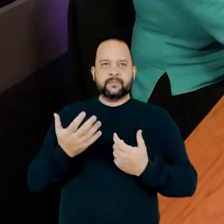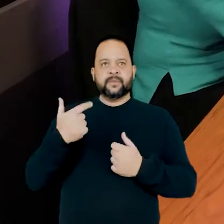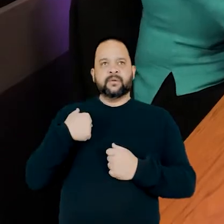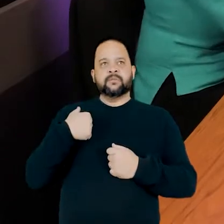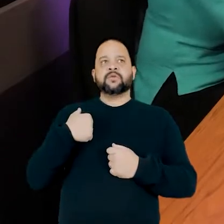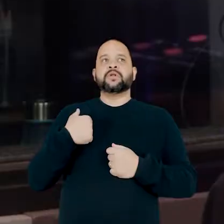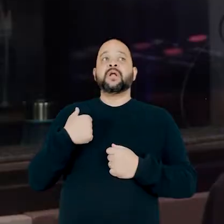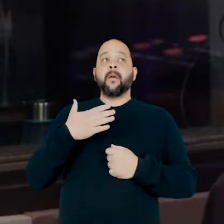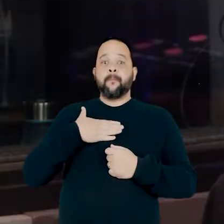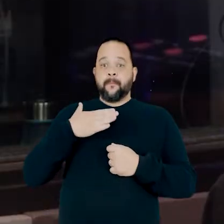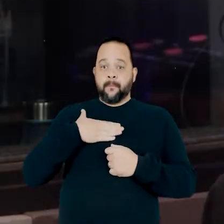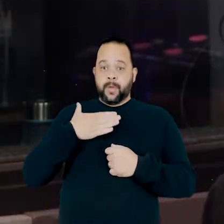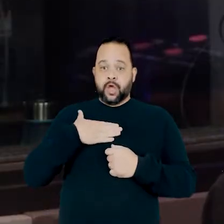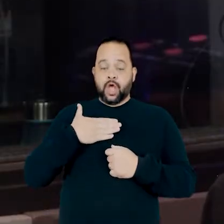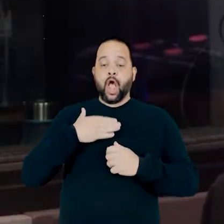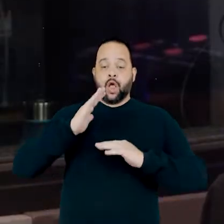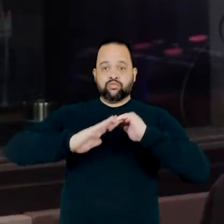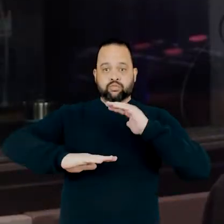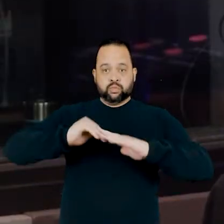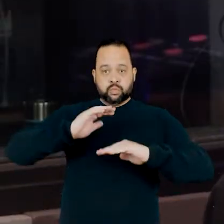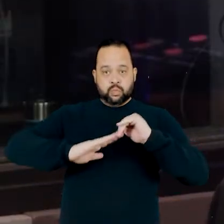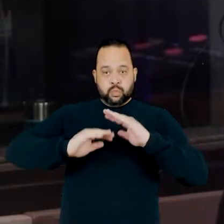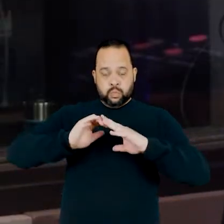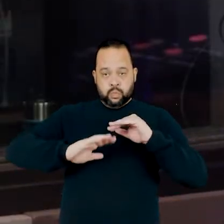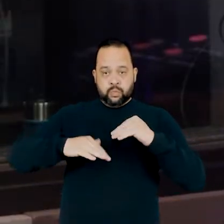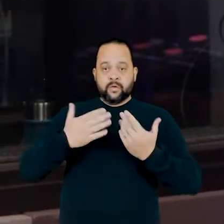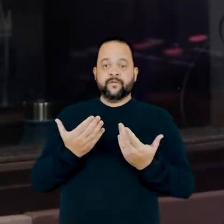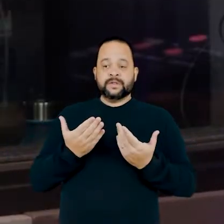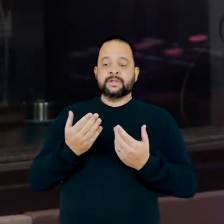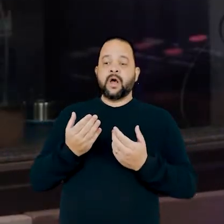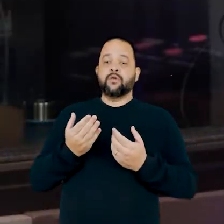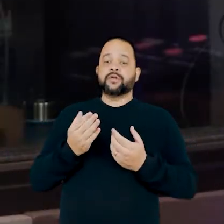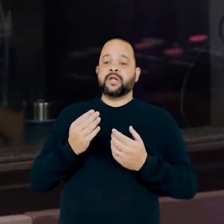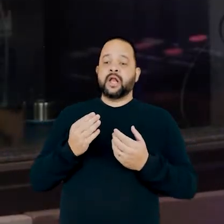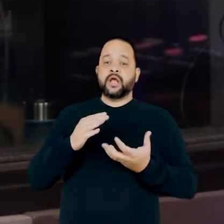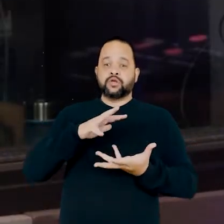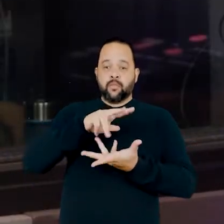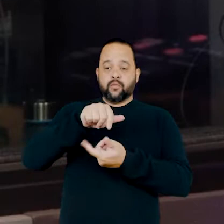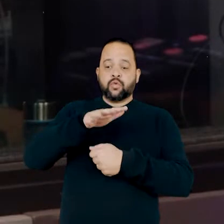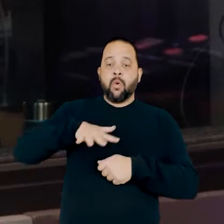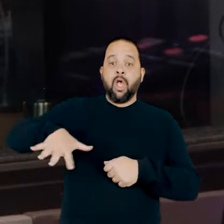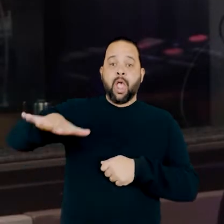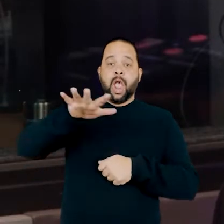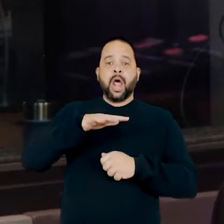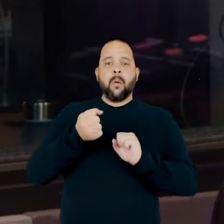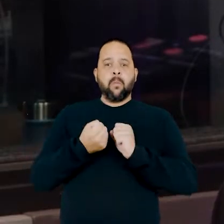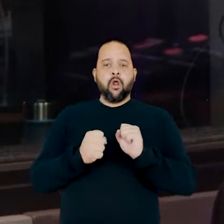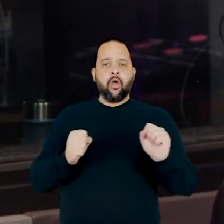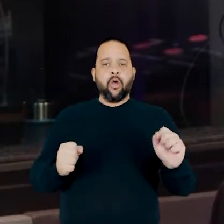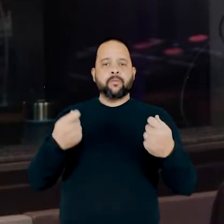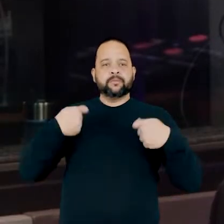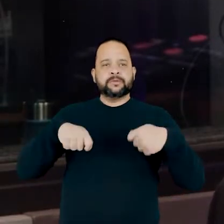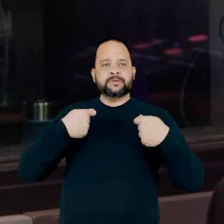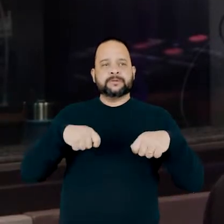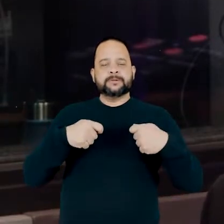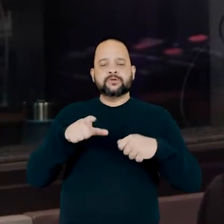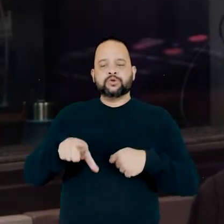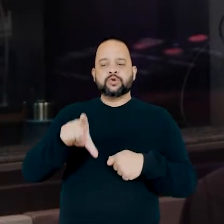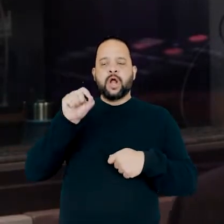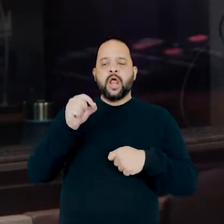na profissão, dentro, né, desse campo, que é um universo gigantesco, eu vou ter que escolher algo que realmente brilhe os olhos.